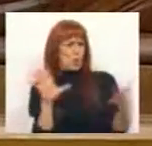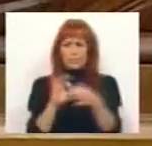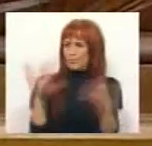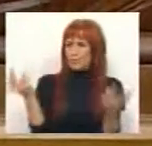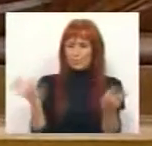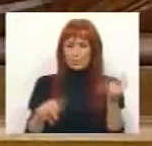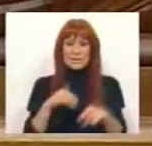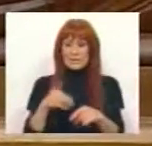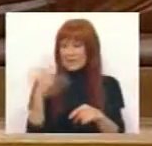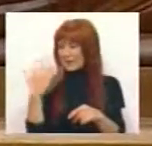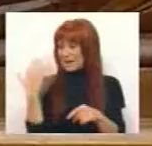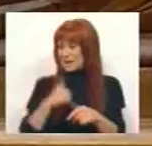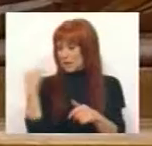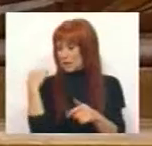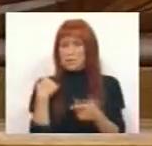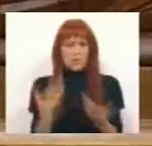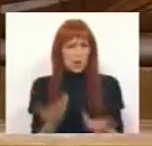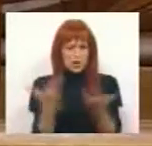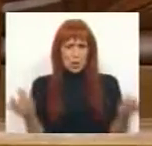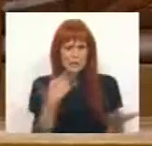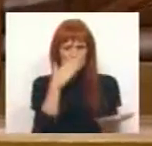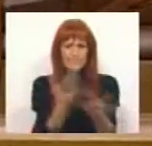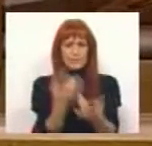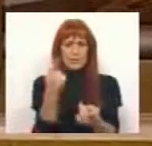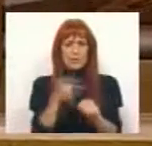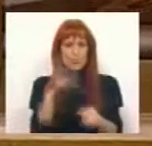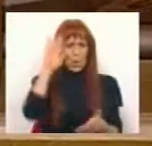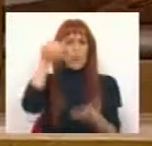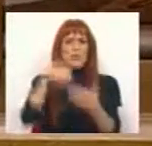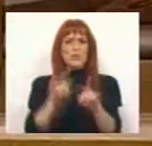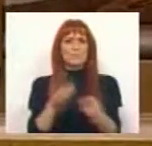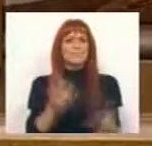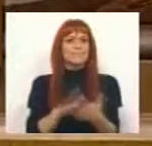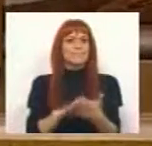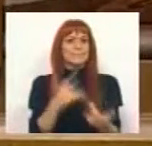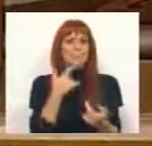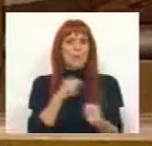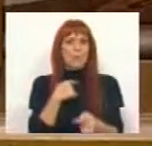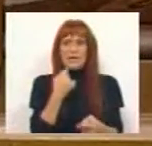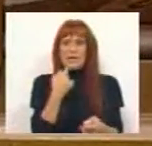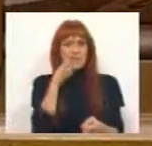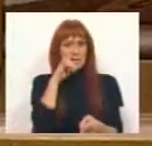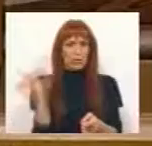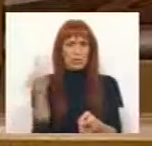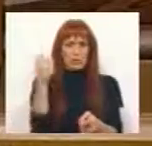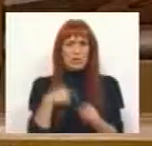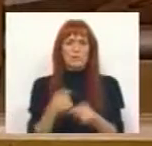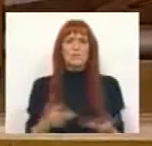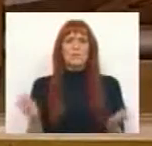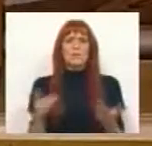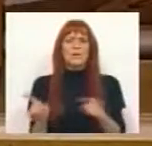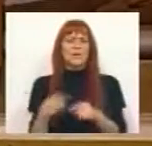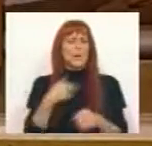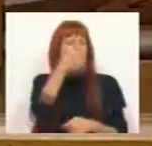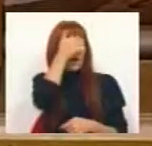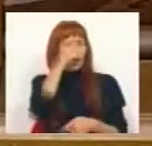que surgiram nos últimos dias, estamos hoje diante de uma conclusão que os factos não podem negar. O leve fechar